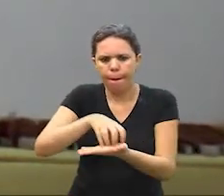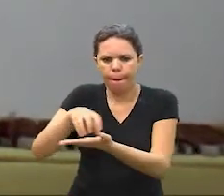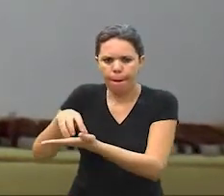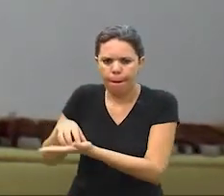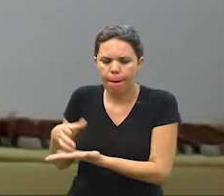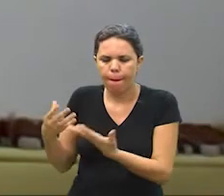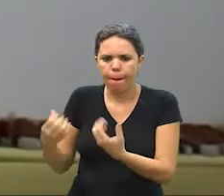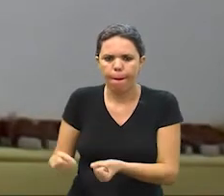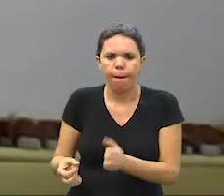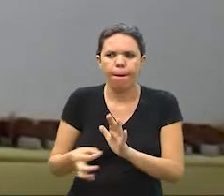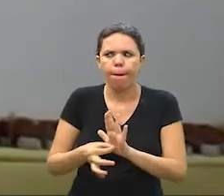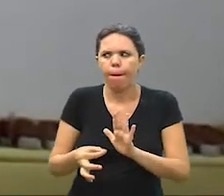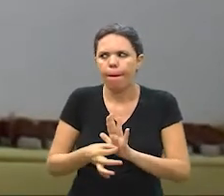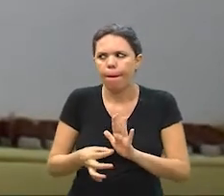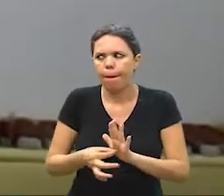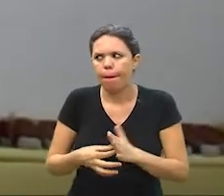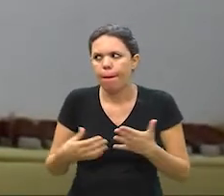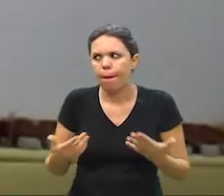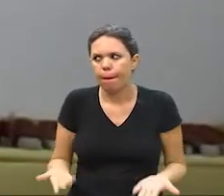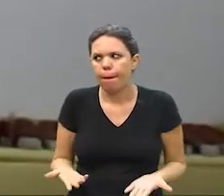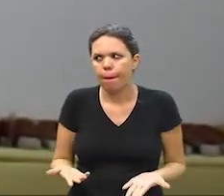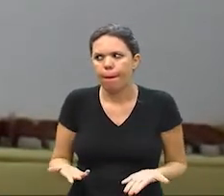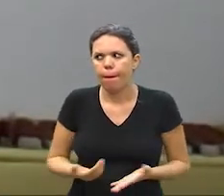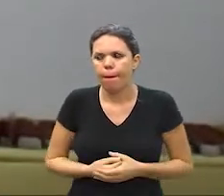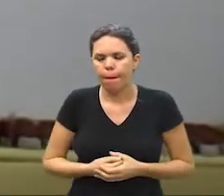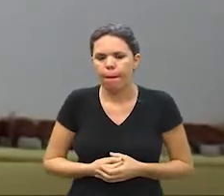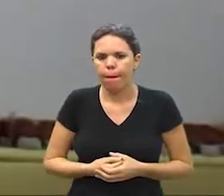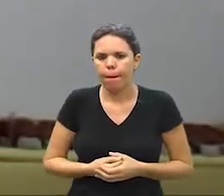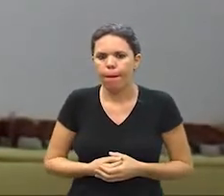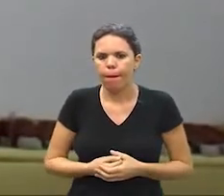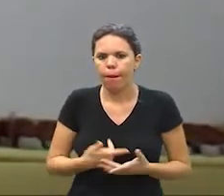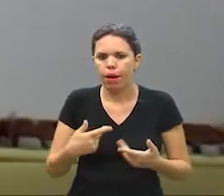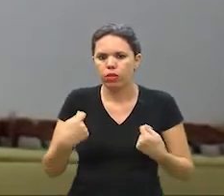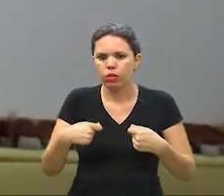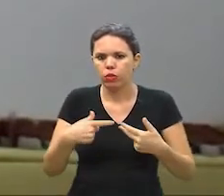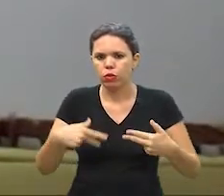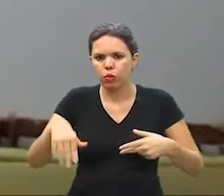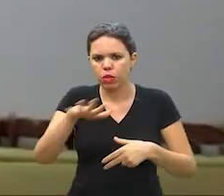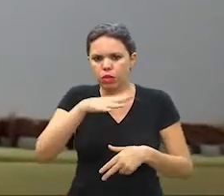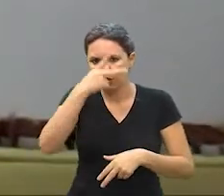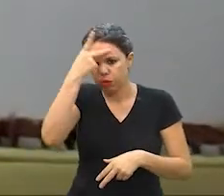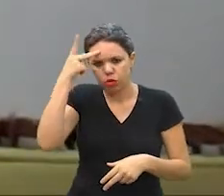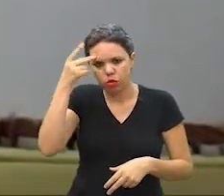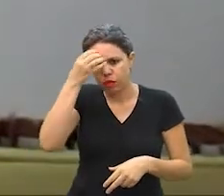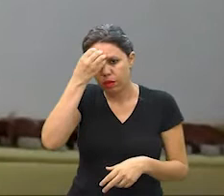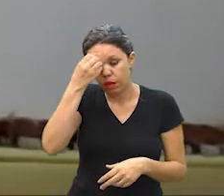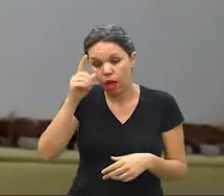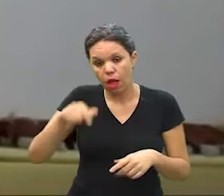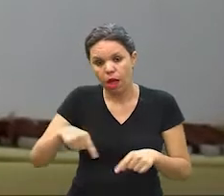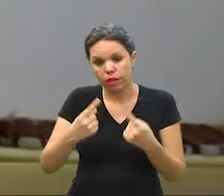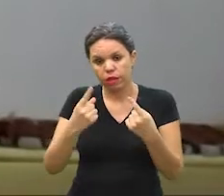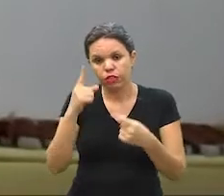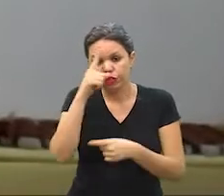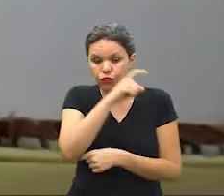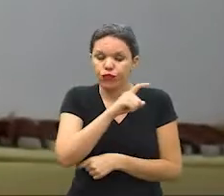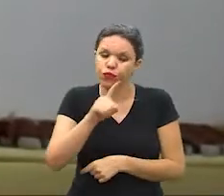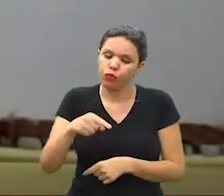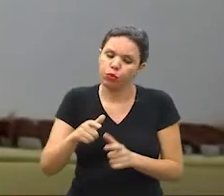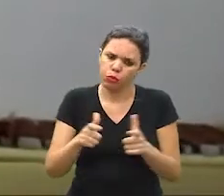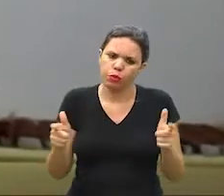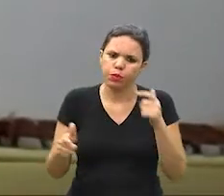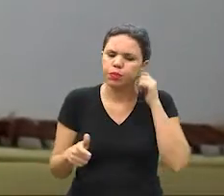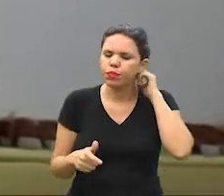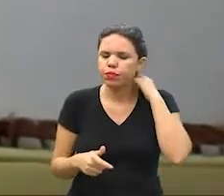escutando, acolhendo sugestões, e encaminhando as demandas da população. É um desafio muito